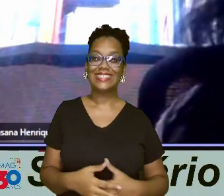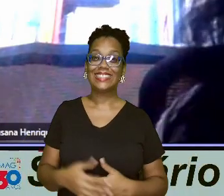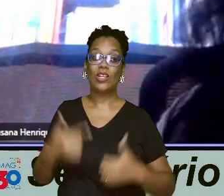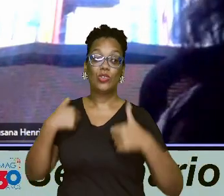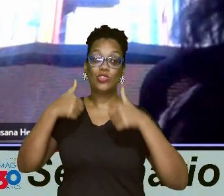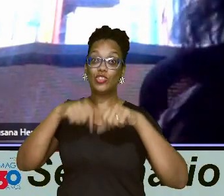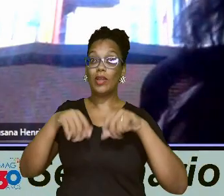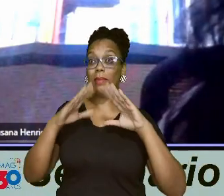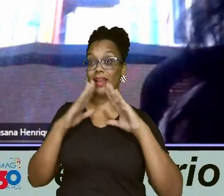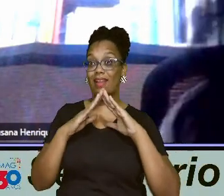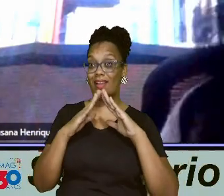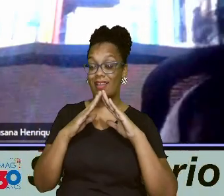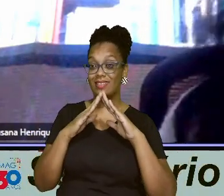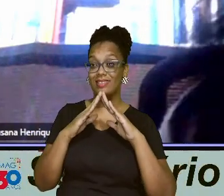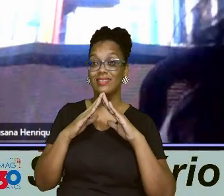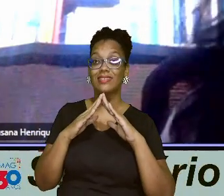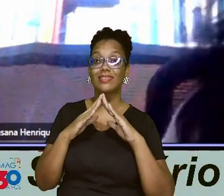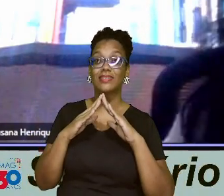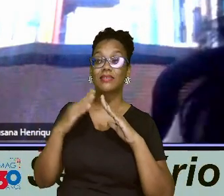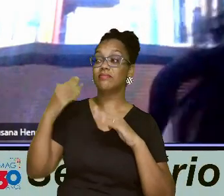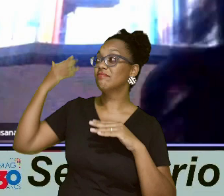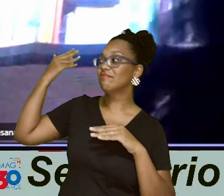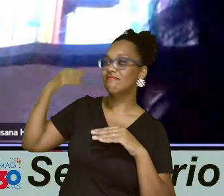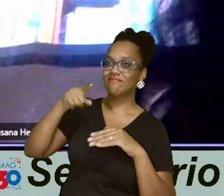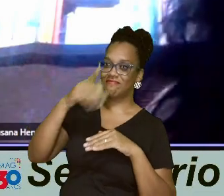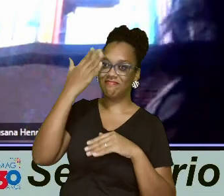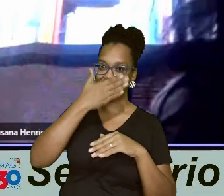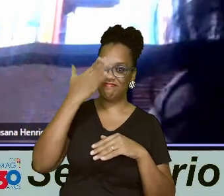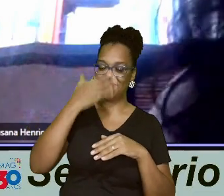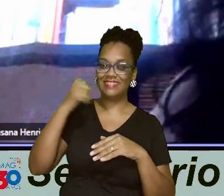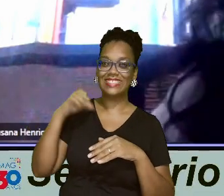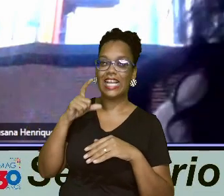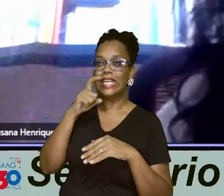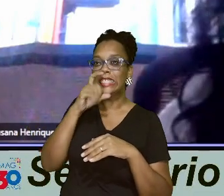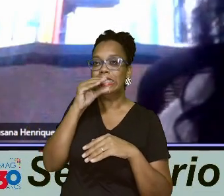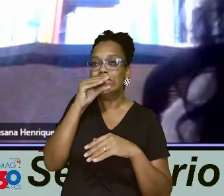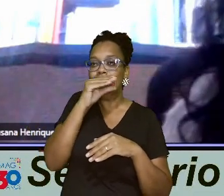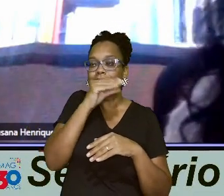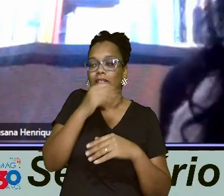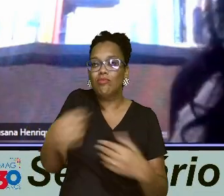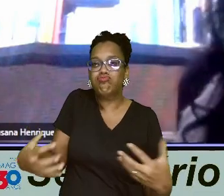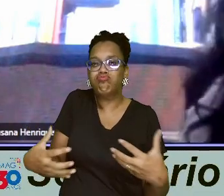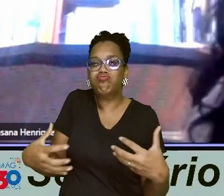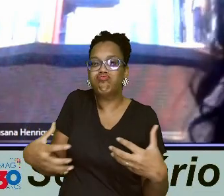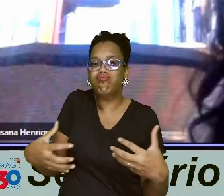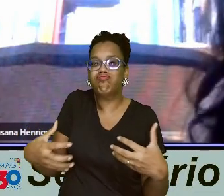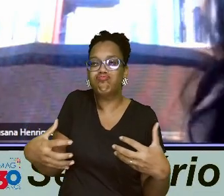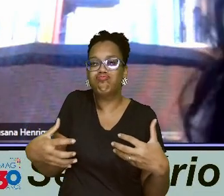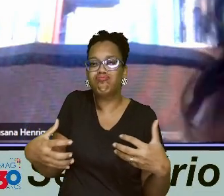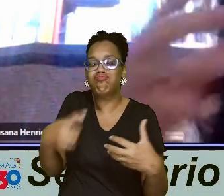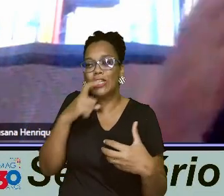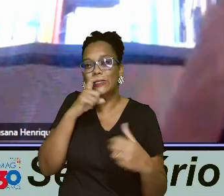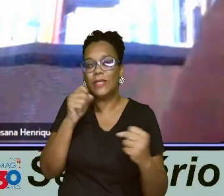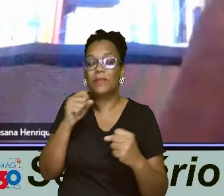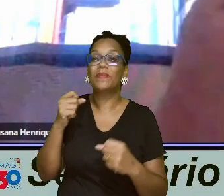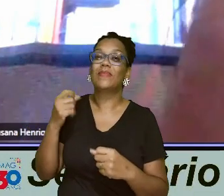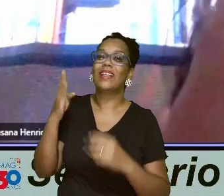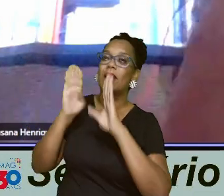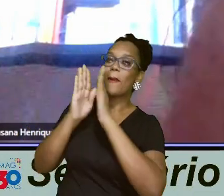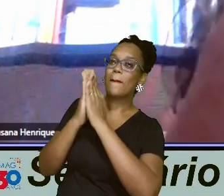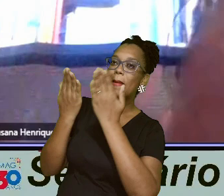aqui na minha casa, vocês não estão vendo, mas eu tenho um aquecedor no meu pé, porque saí uma horinha para pegar, que tá um gelado, e uma